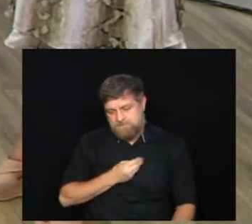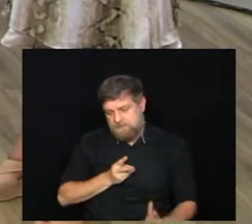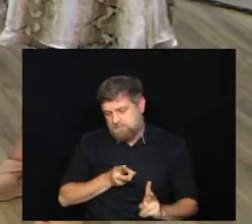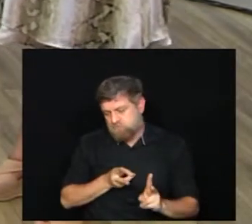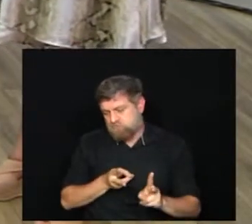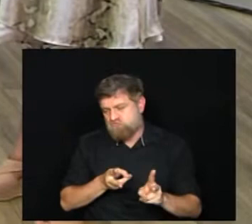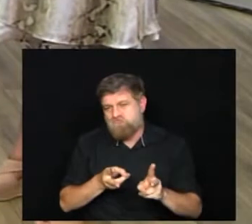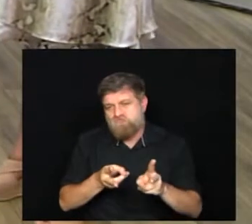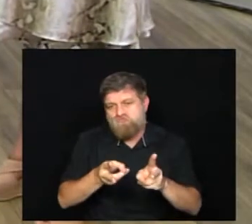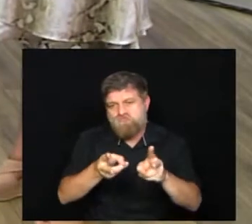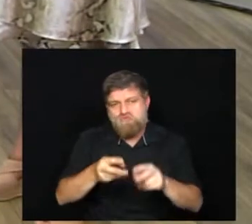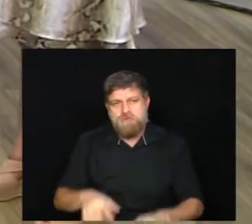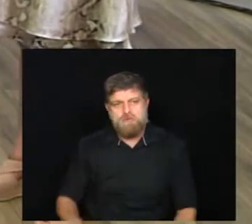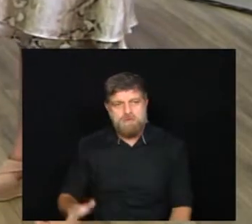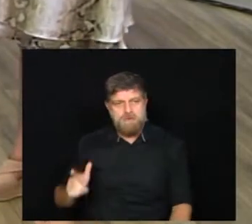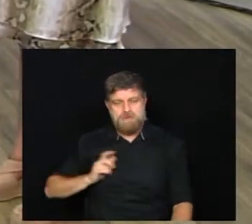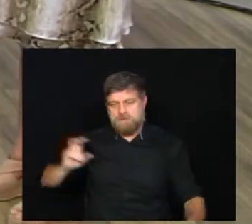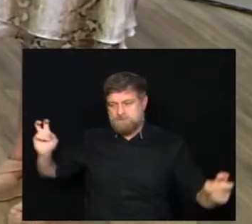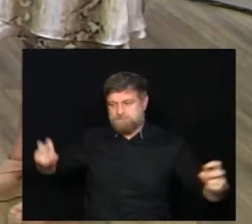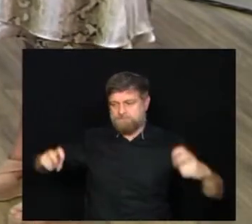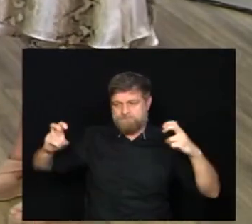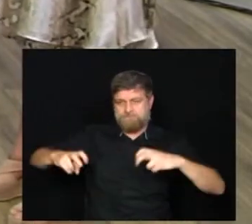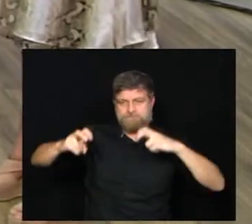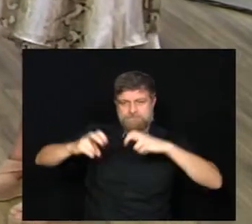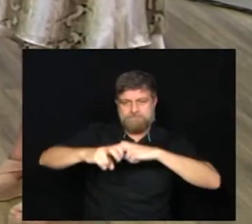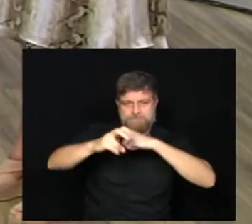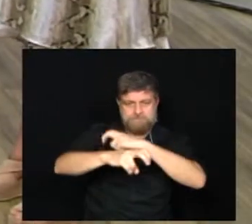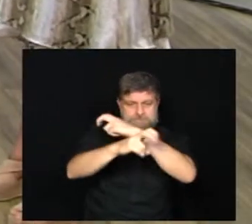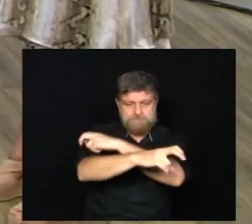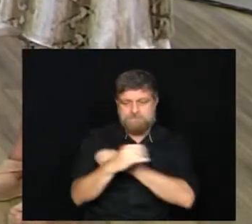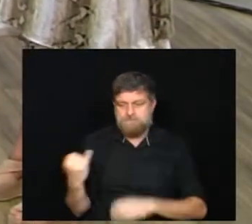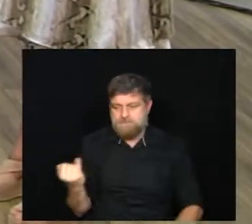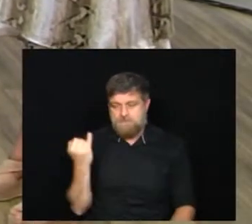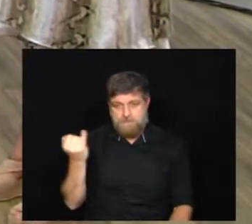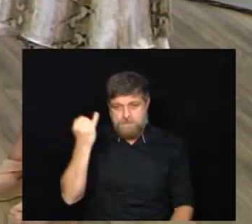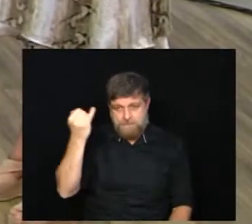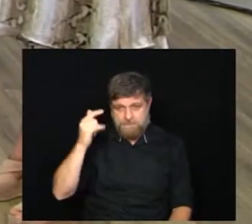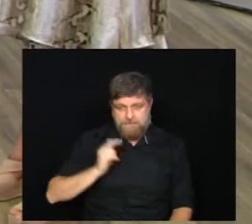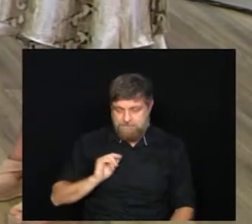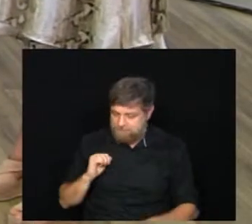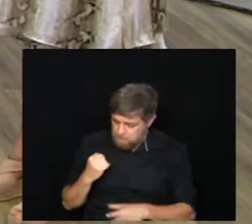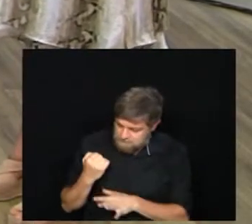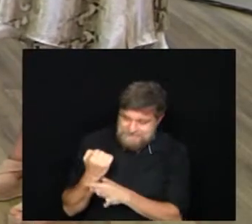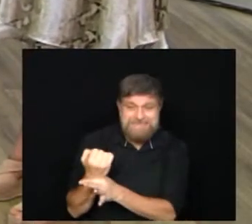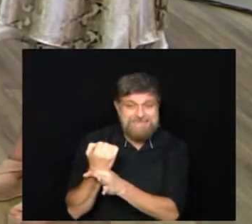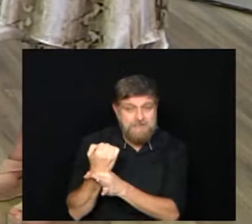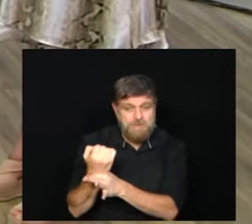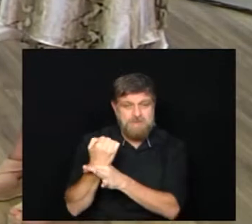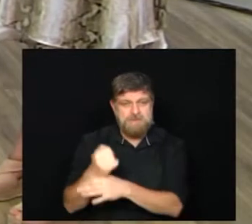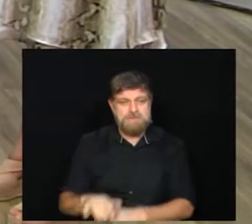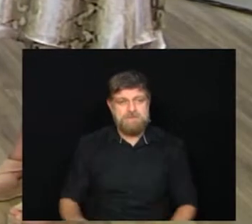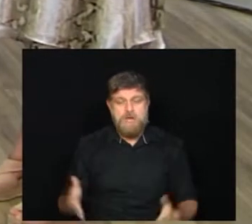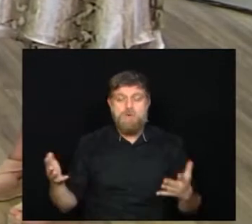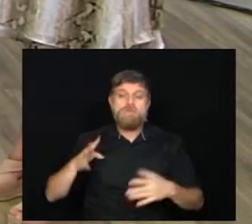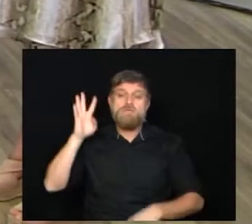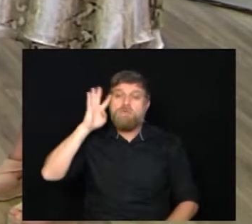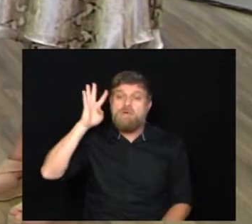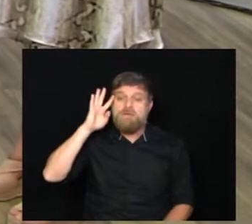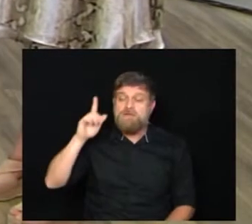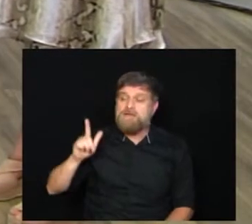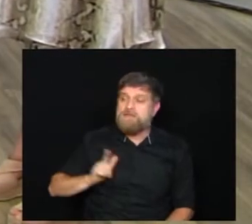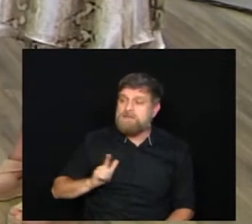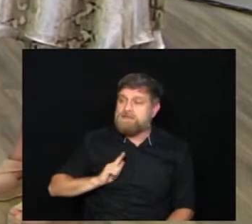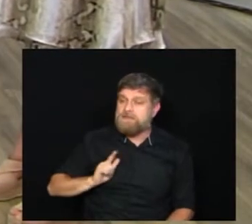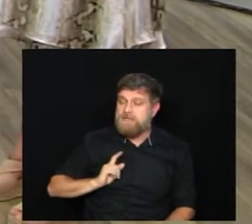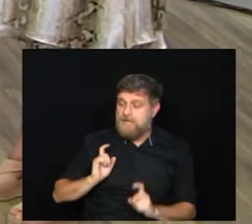permanência da espécie. Deslocamento, então, importante, garantindo sempre a segurança. Minabreu, hoje é quarta-feira, portanto é dia